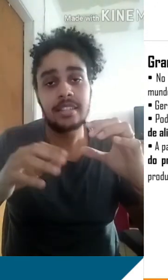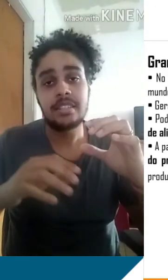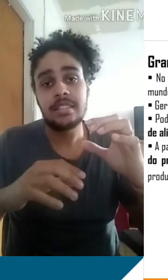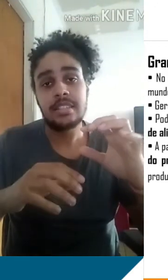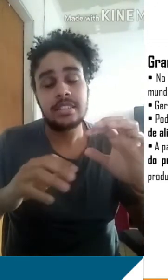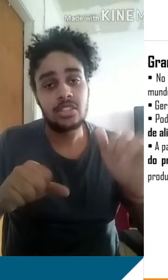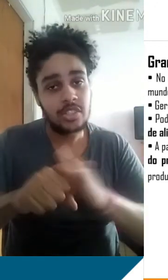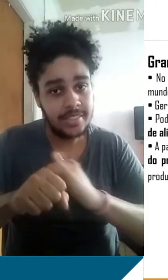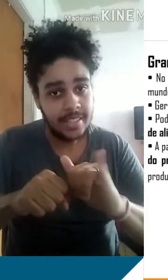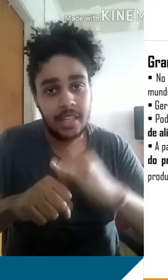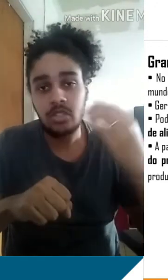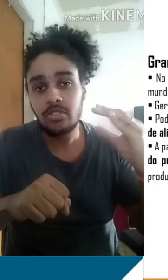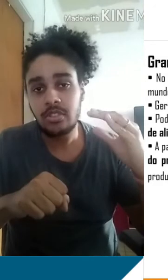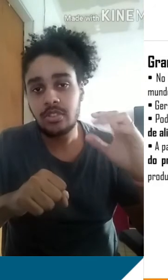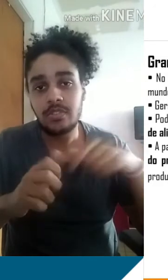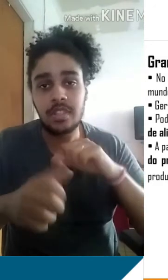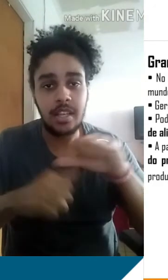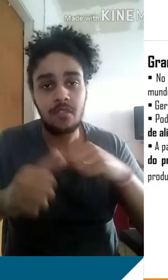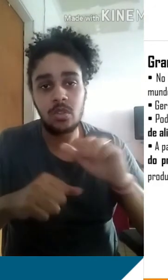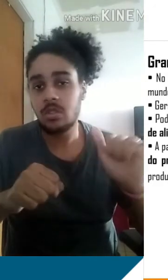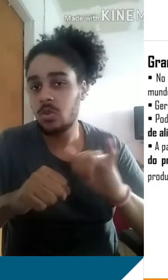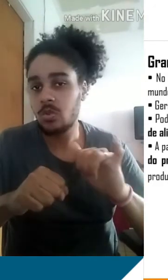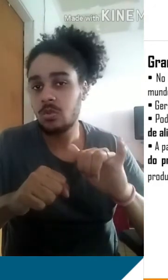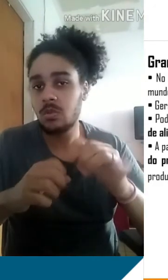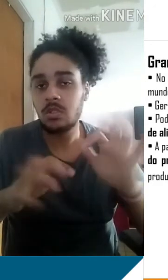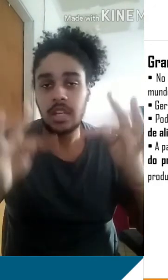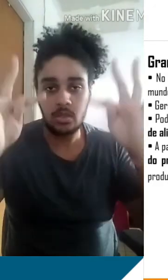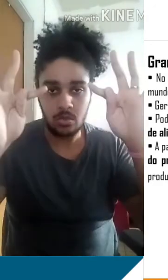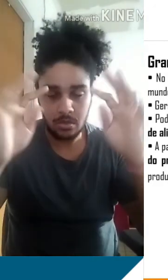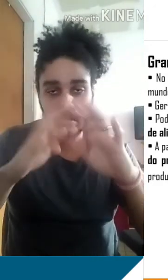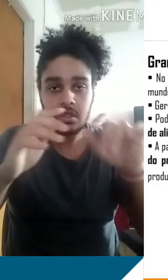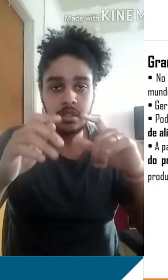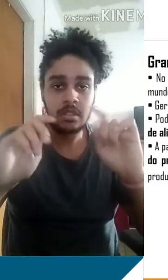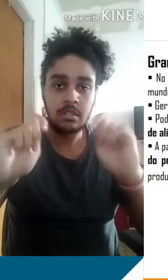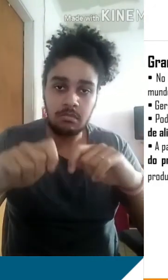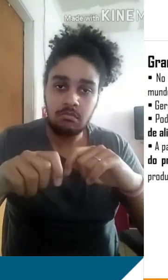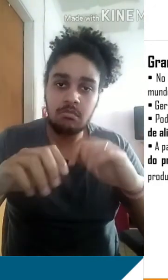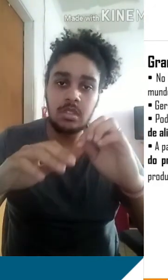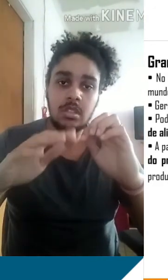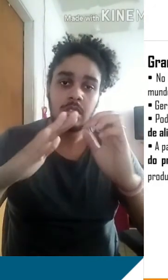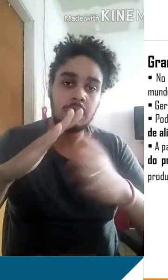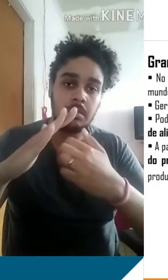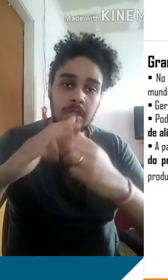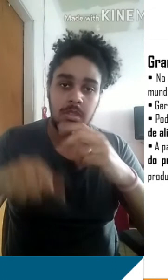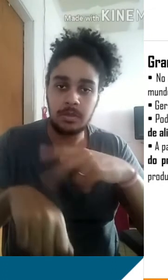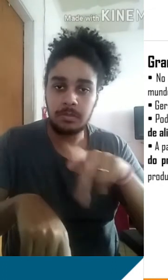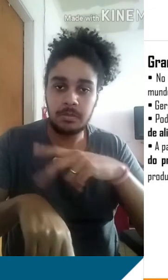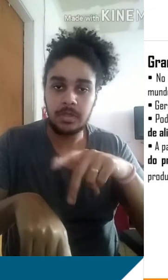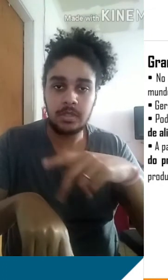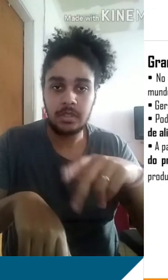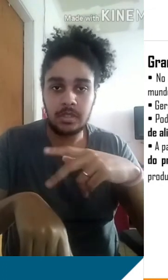uma empresa num país, a sede de uma empresa num país mais rico, e a filial dessa empresa num país mais